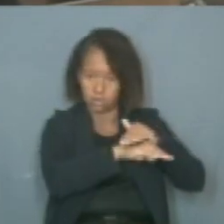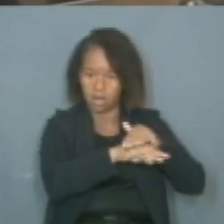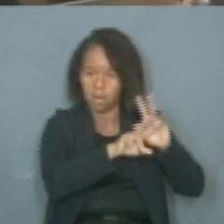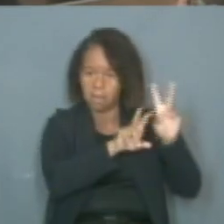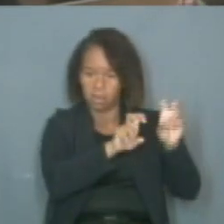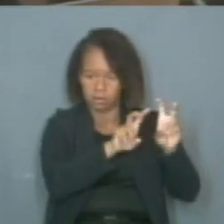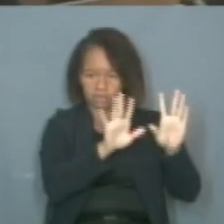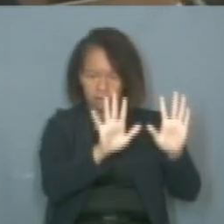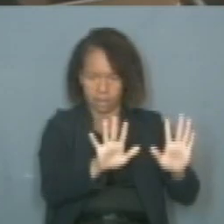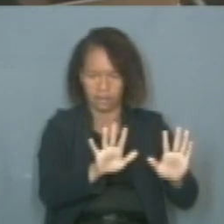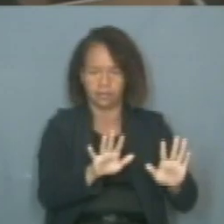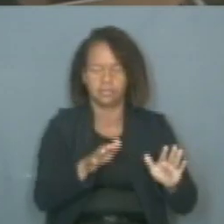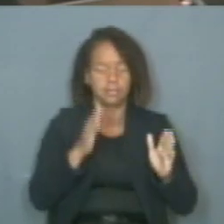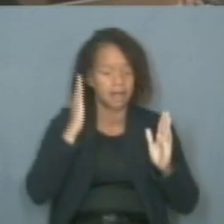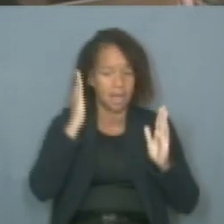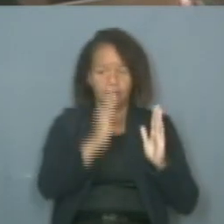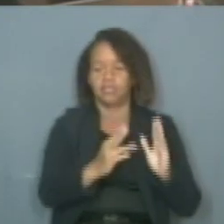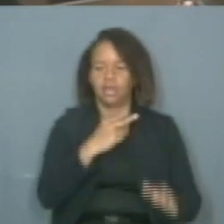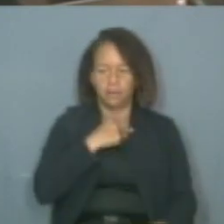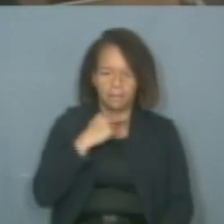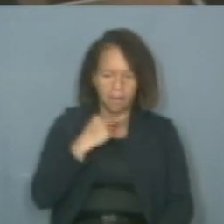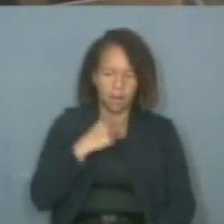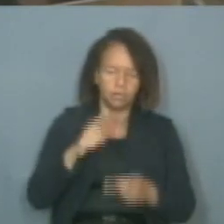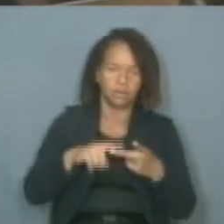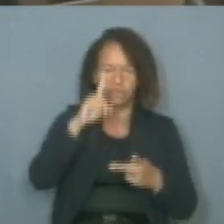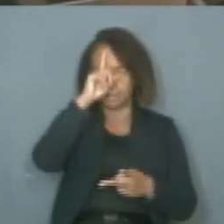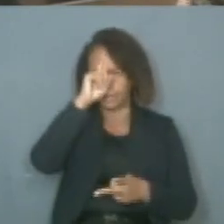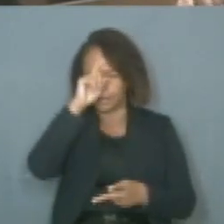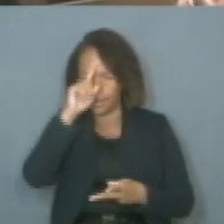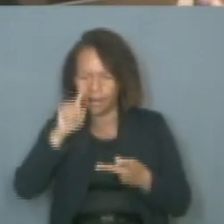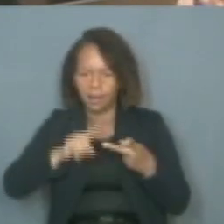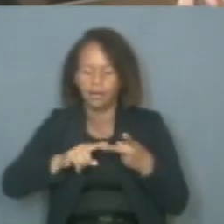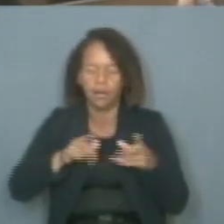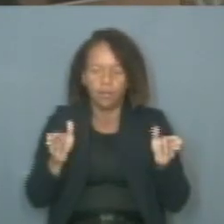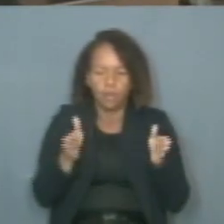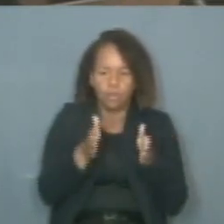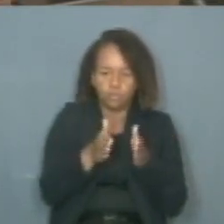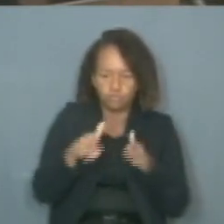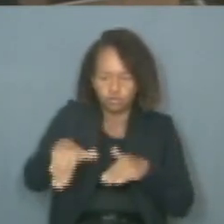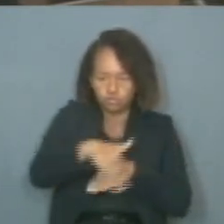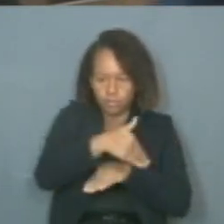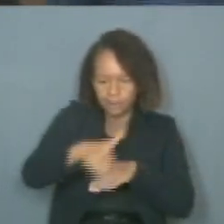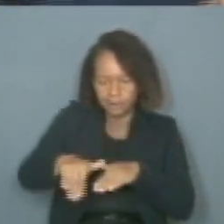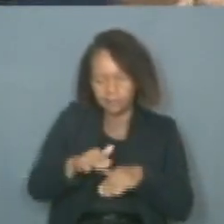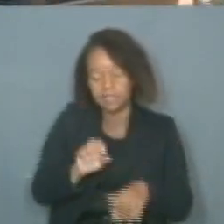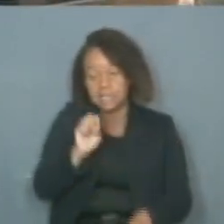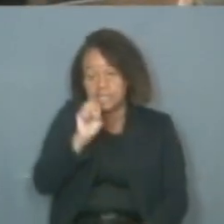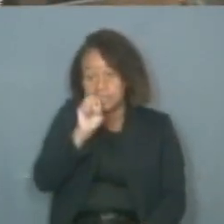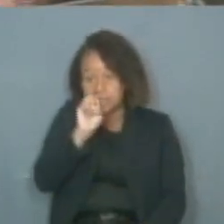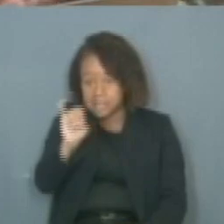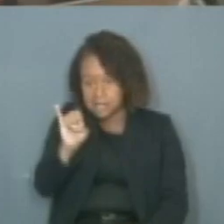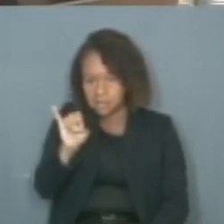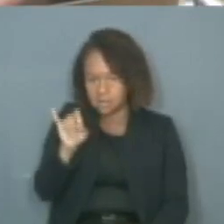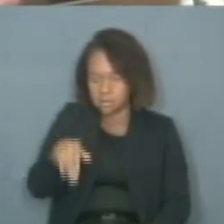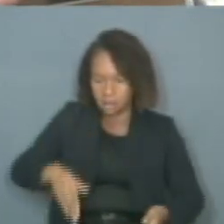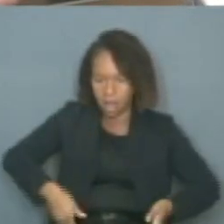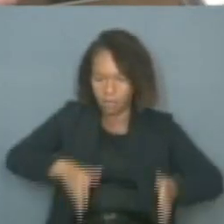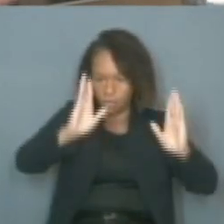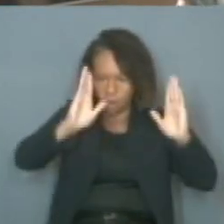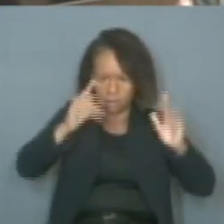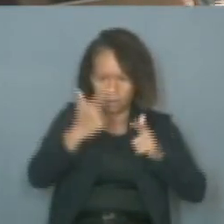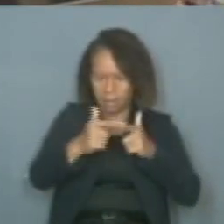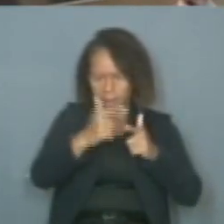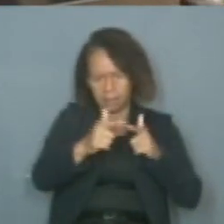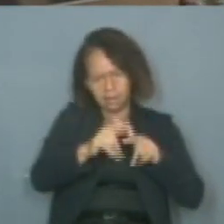motivo tem. Aquela via não pode, ou é frente de um hospital, ou é uma via estreita. Se, como um caso desse, que era uma via que não